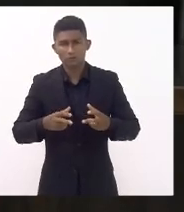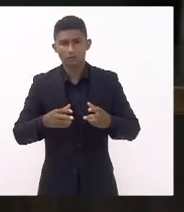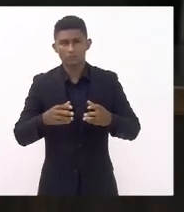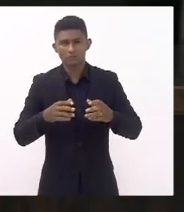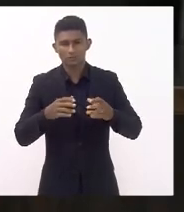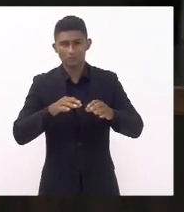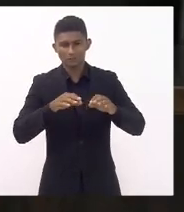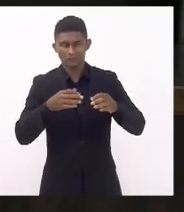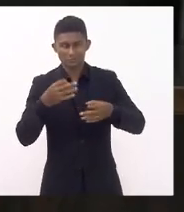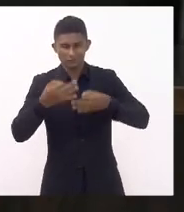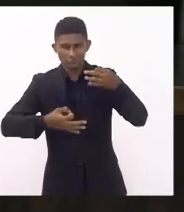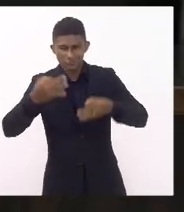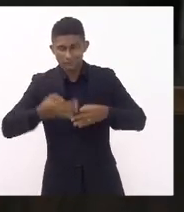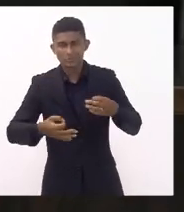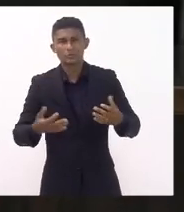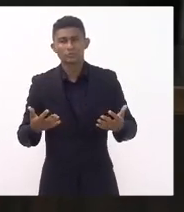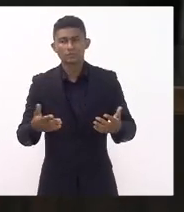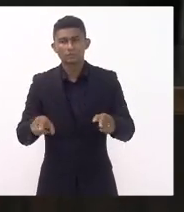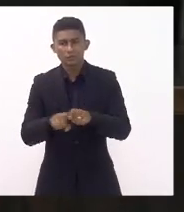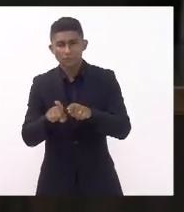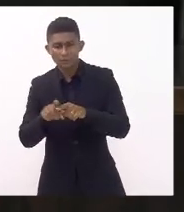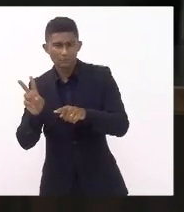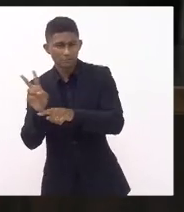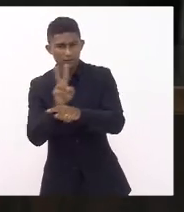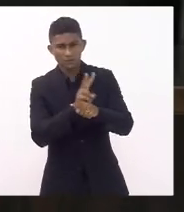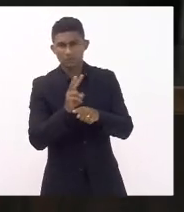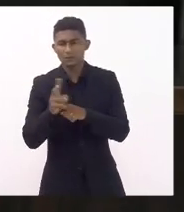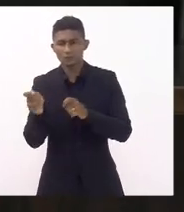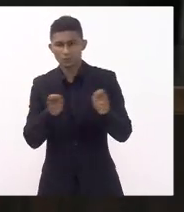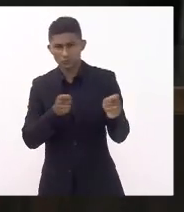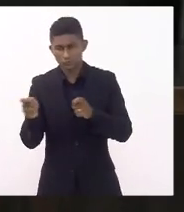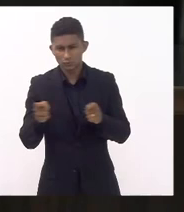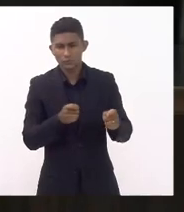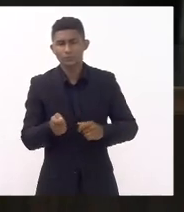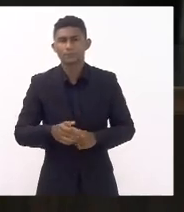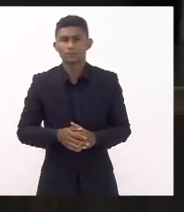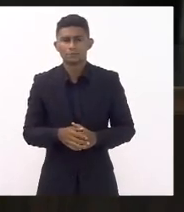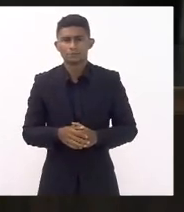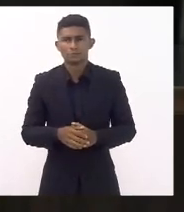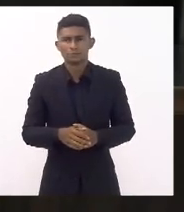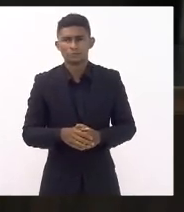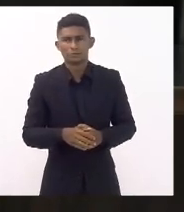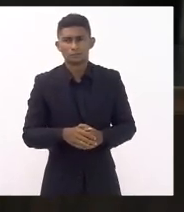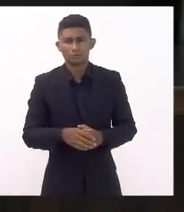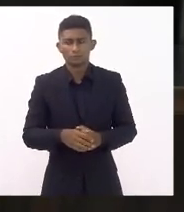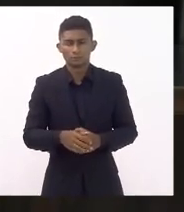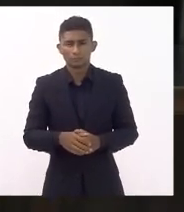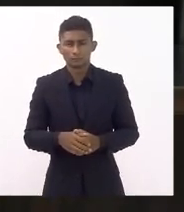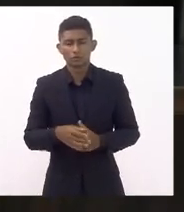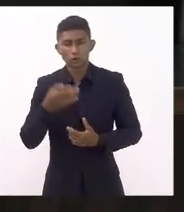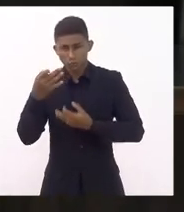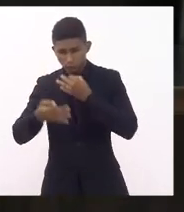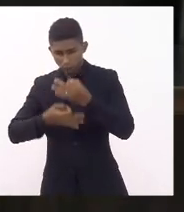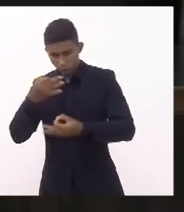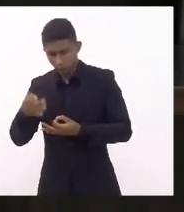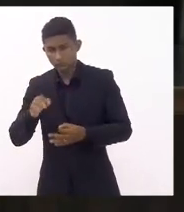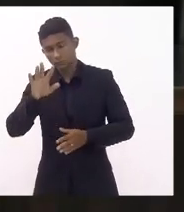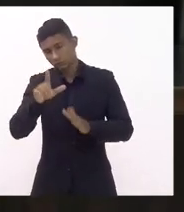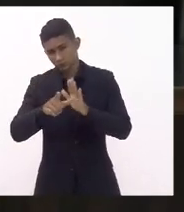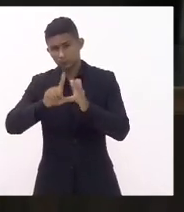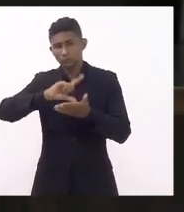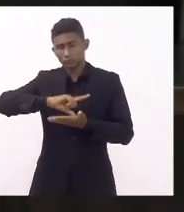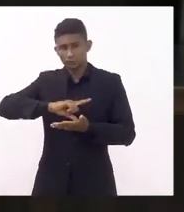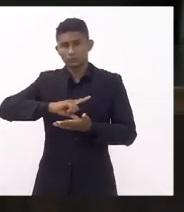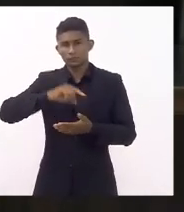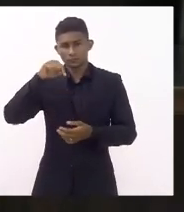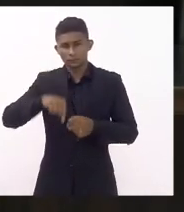e de Orçamento, Finanças, Fiscalização Financeira e Controle. A presidência, antes de colher os pareceres,